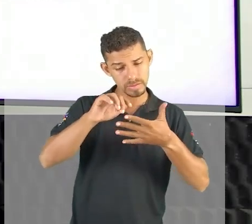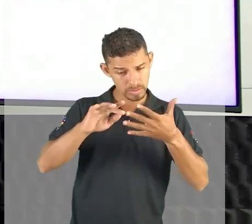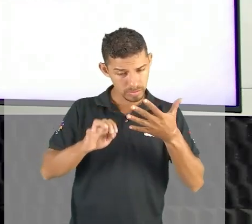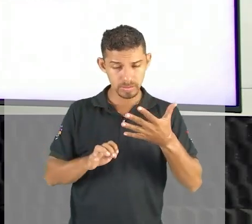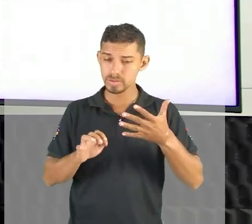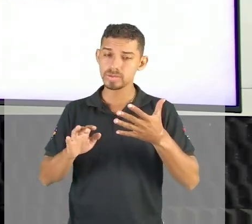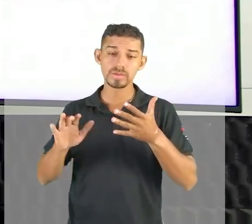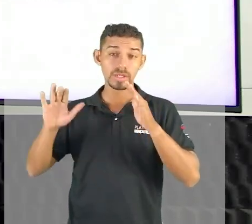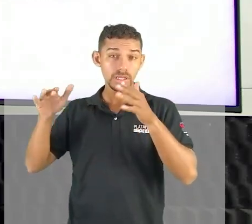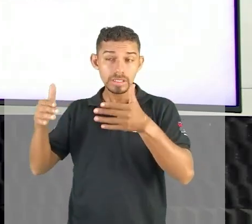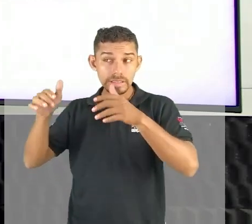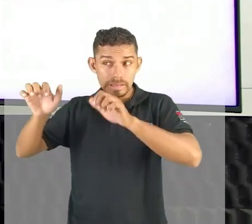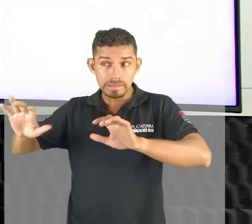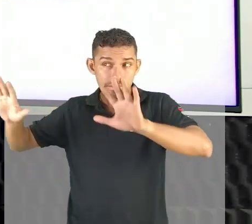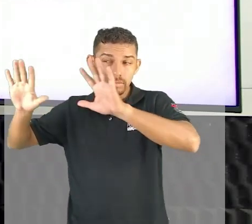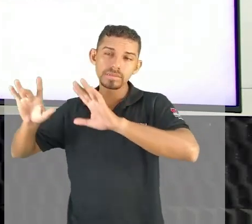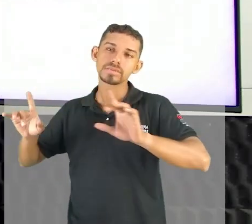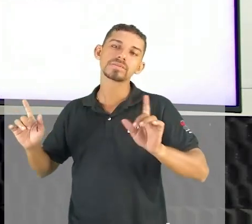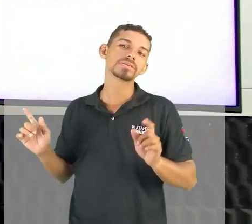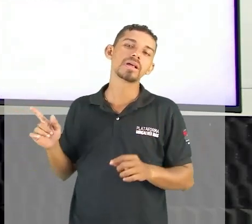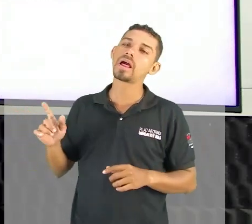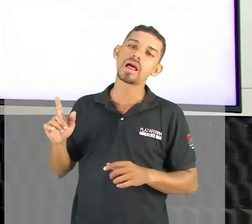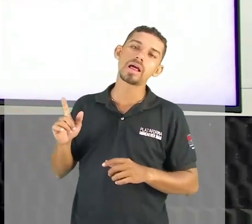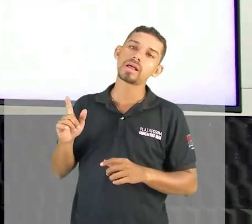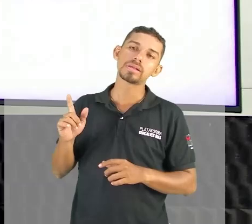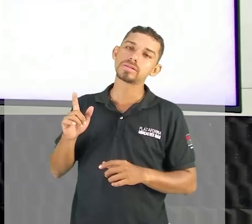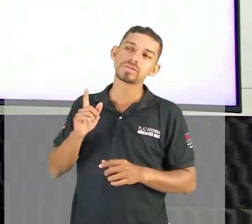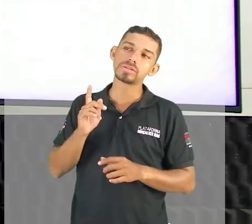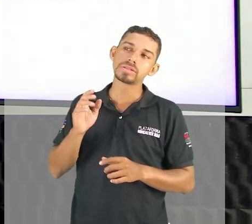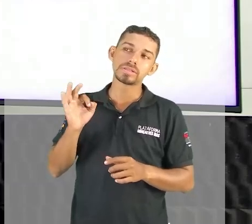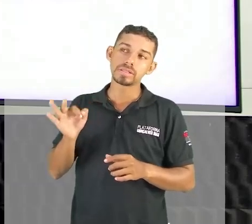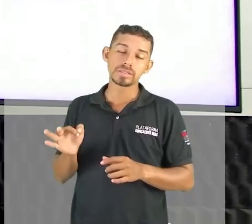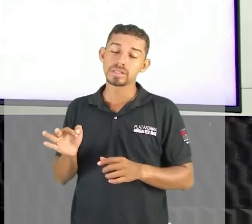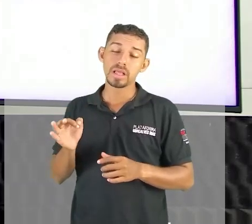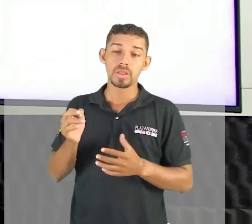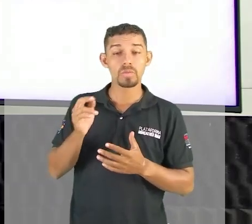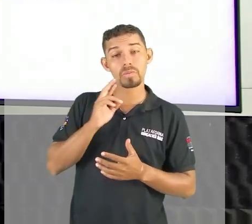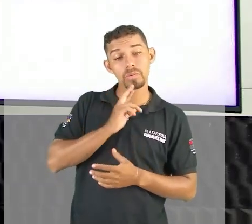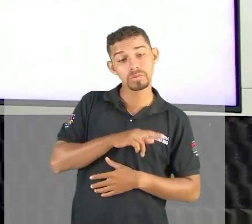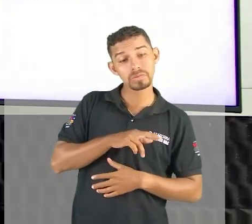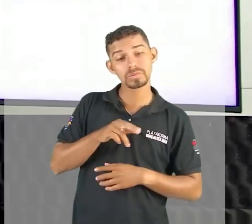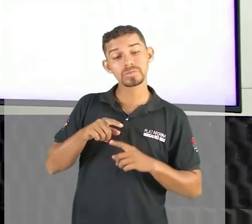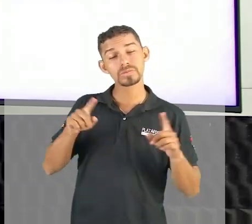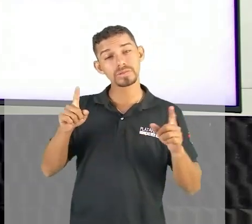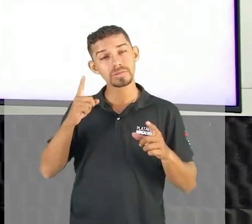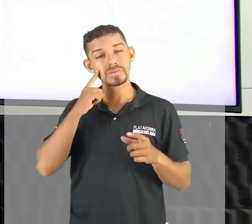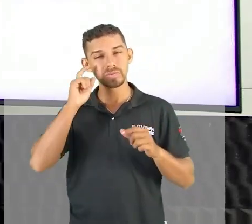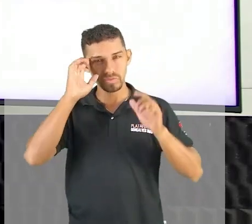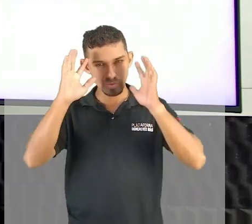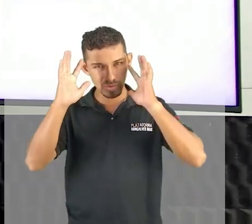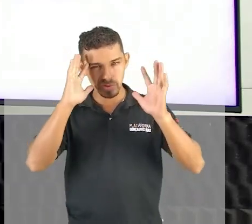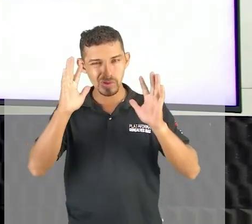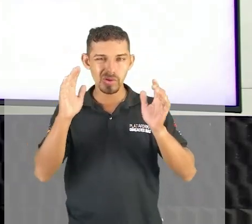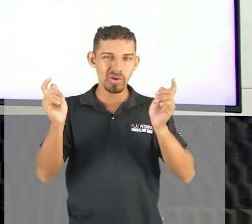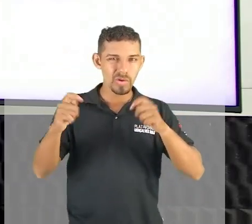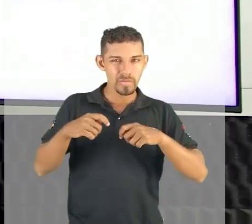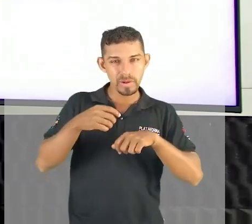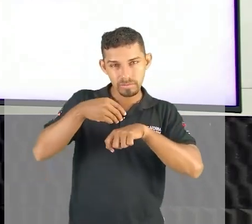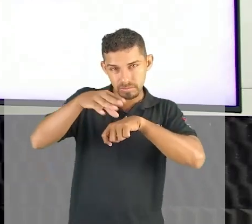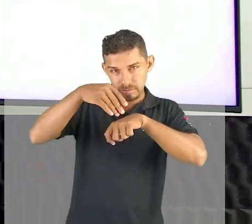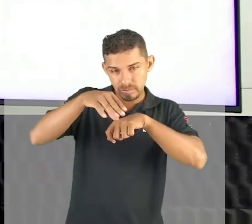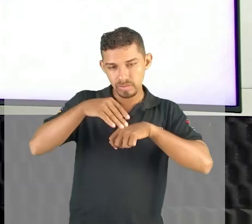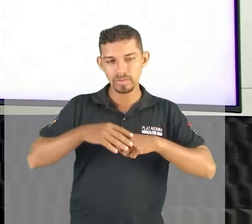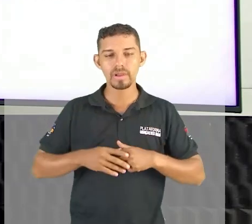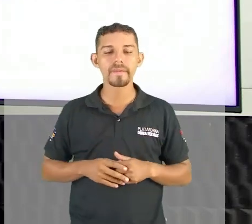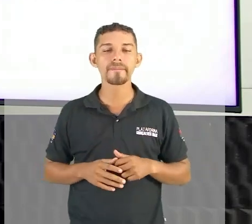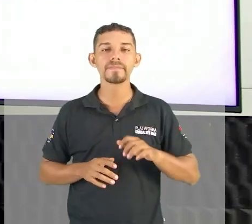muito excludente muitas vezes o enunciado não tá correto não estou afirmando que seria o caso dessa alternativa mas só pra gente ficar atento em relação